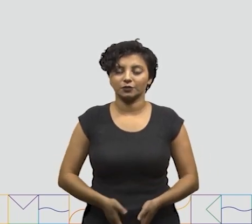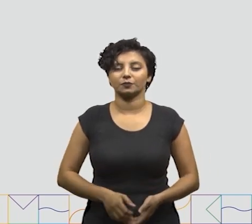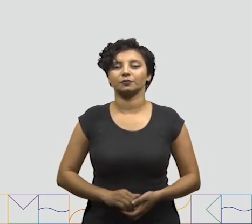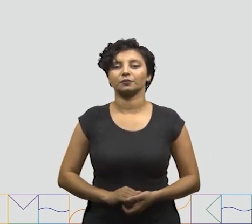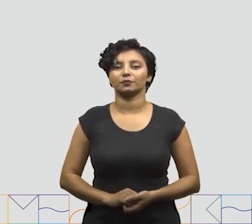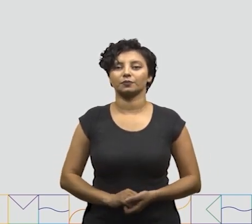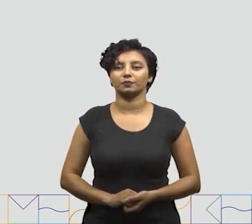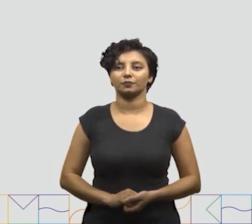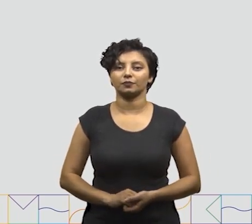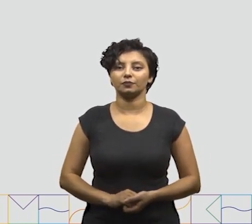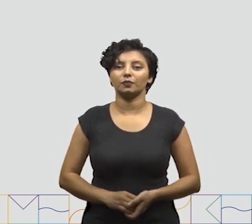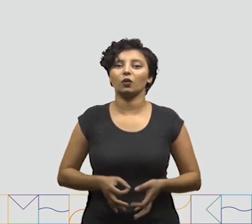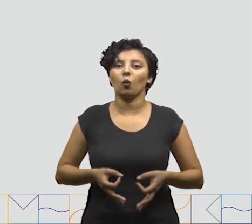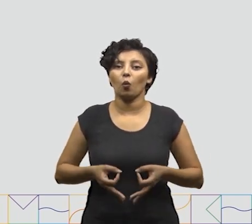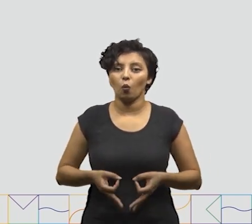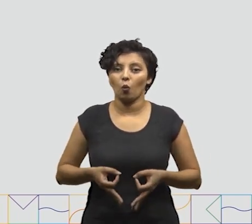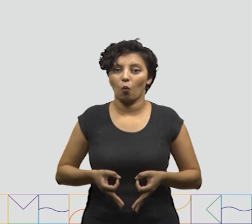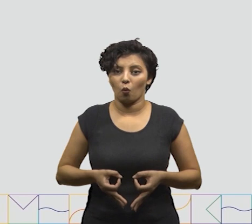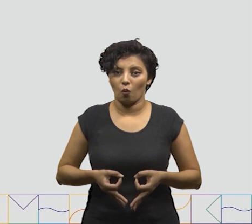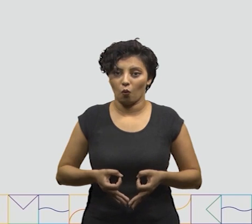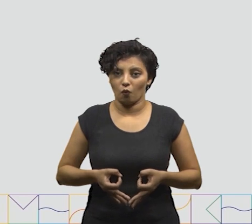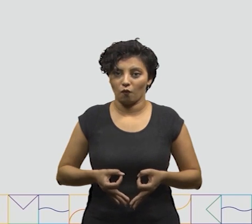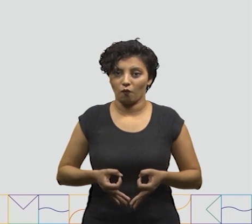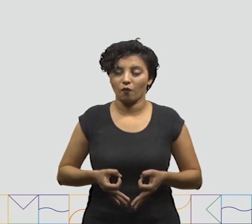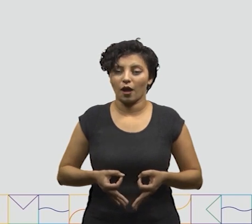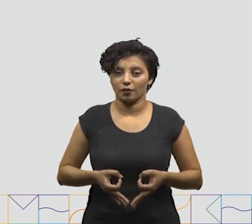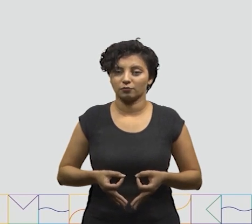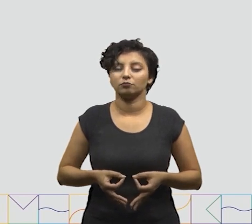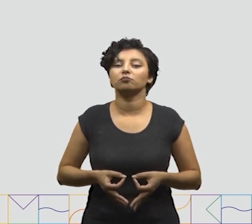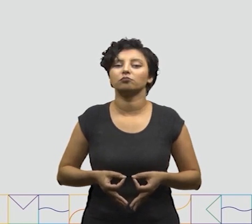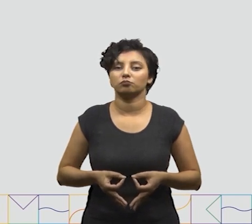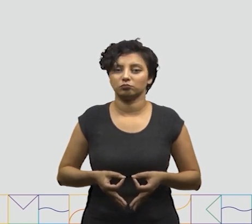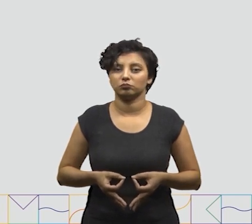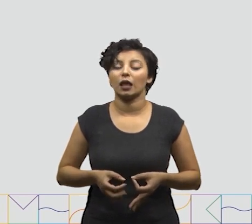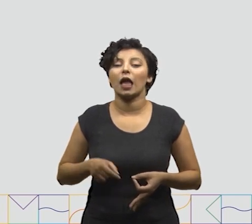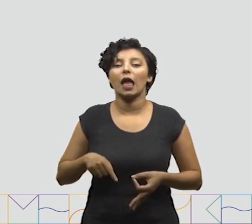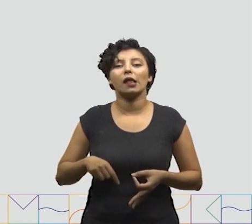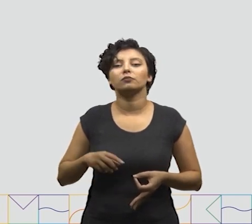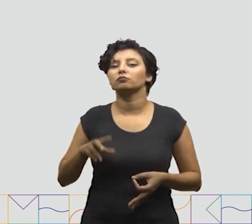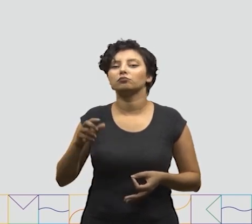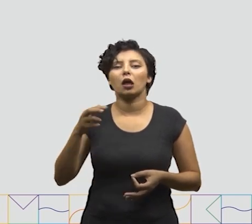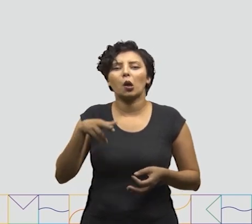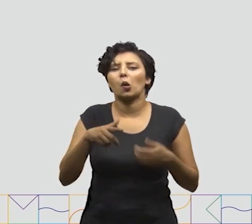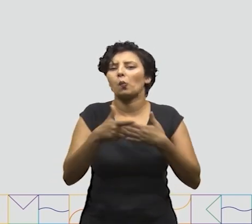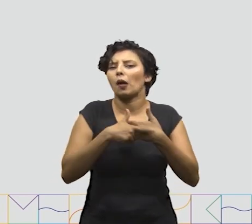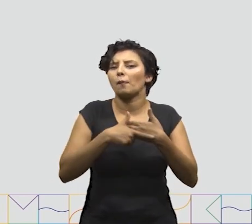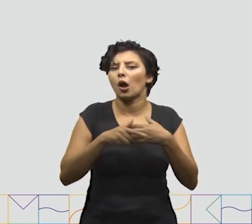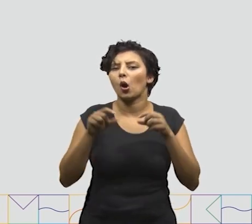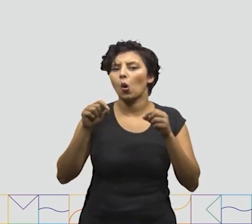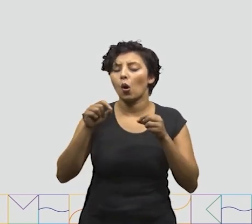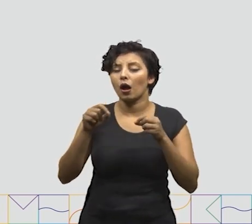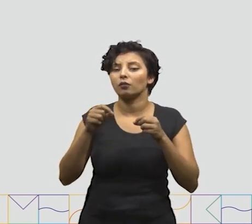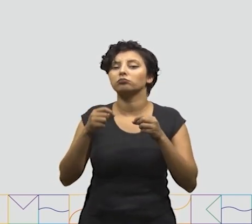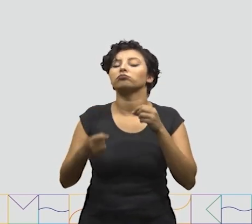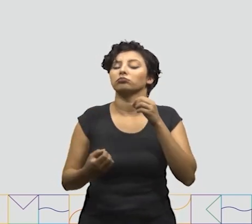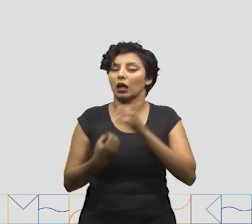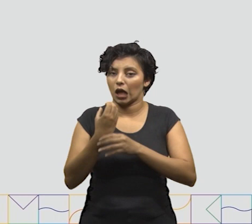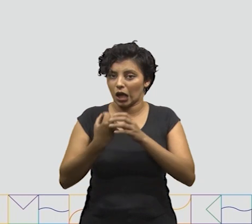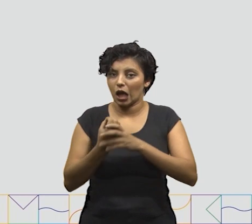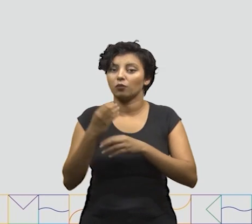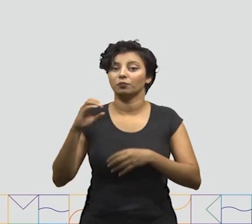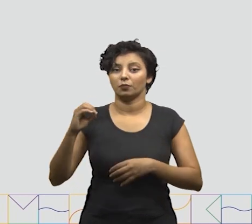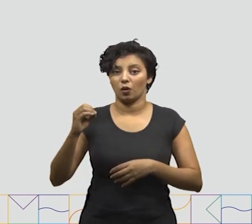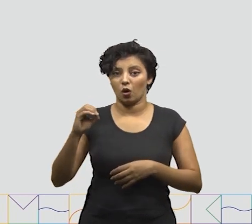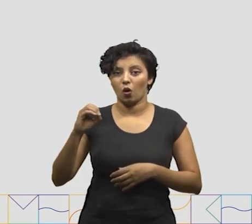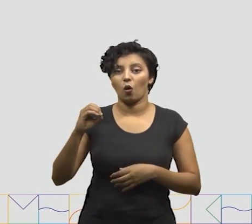vagina. Os ovários são a gônada feminina. Eles são responsáveis pela produção